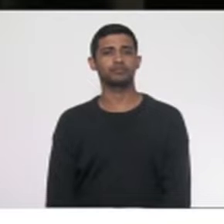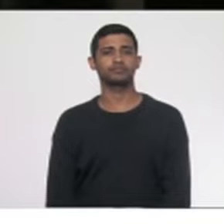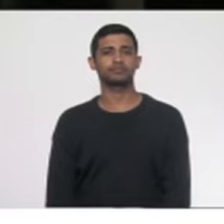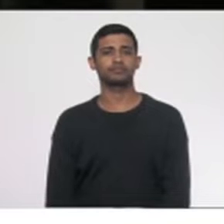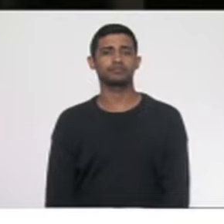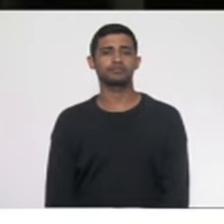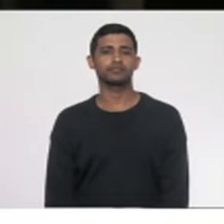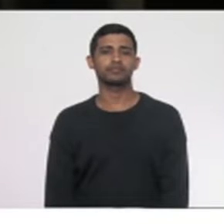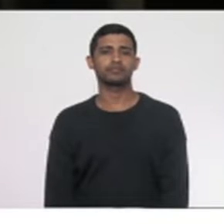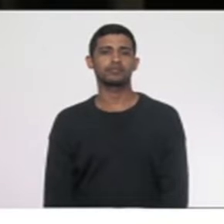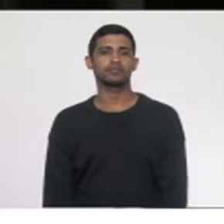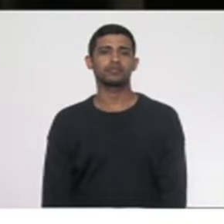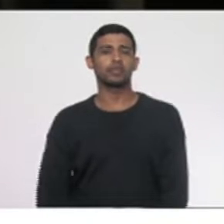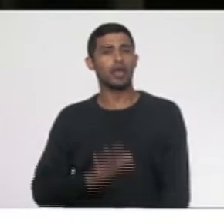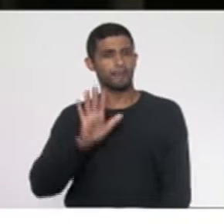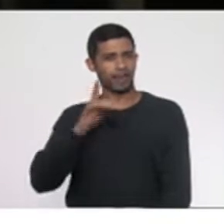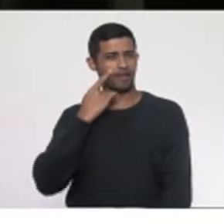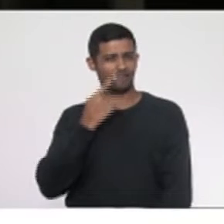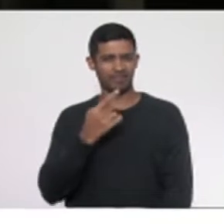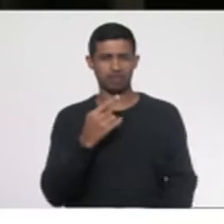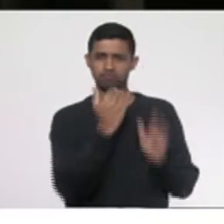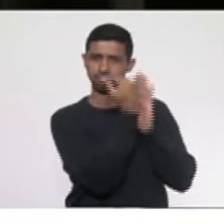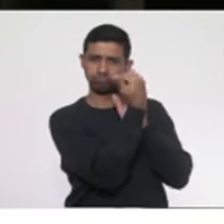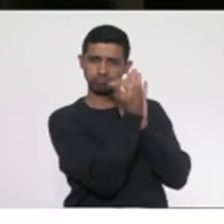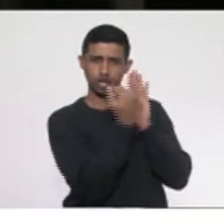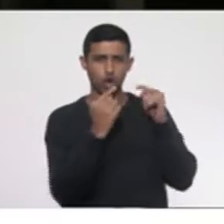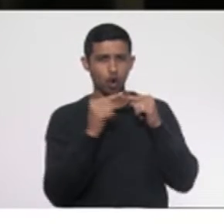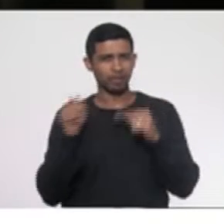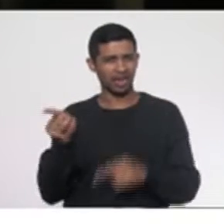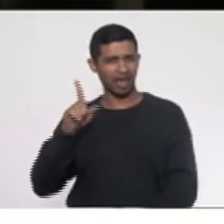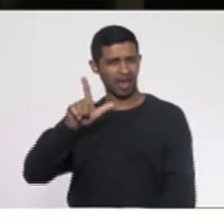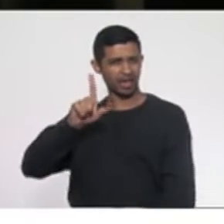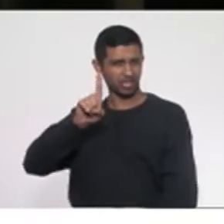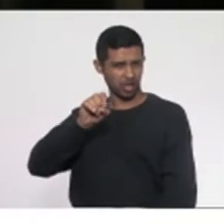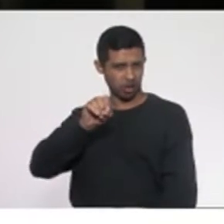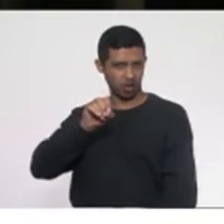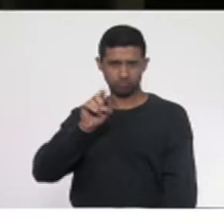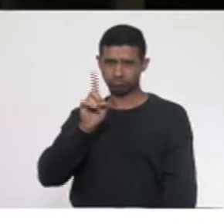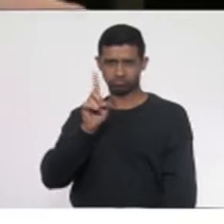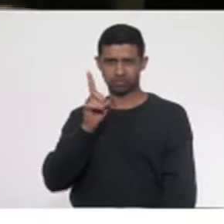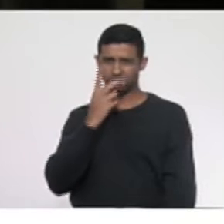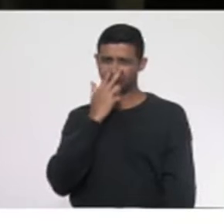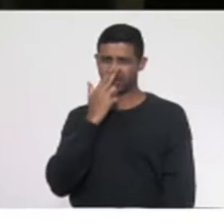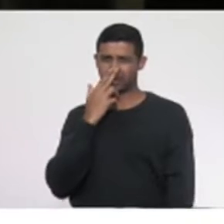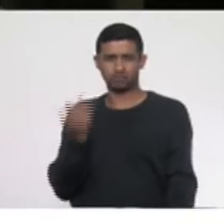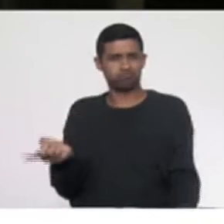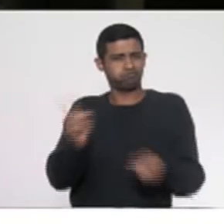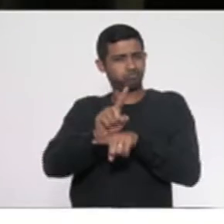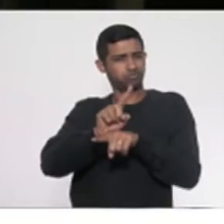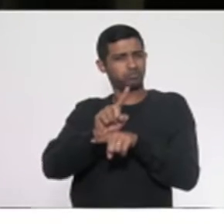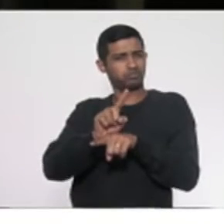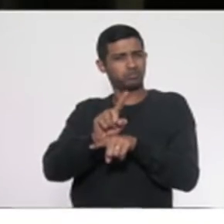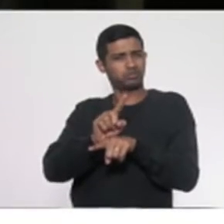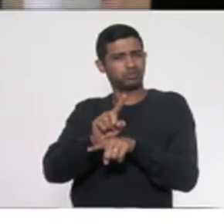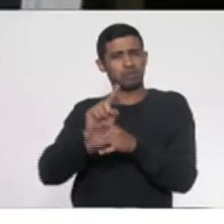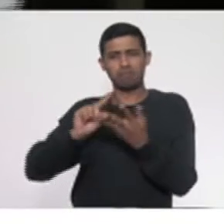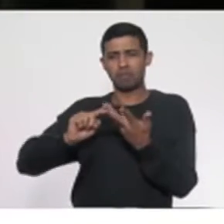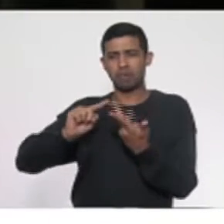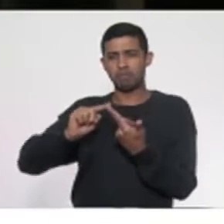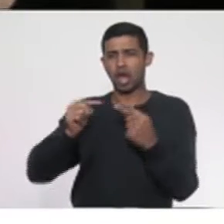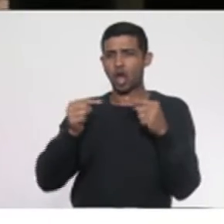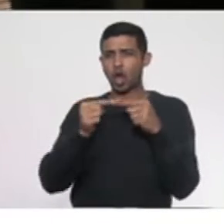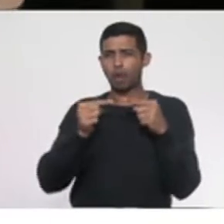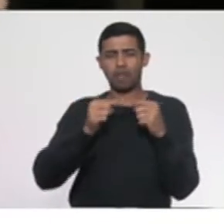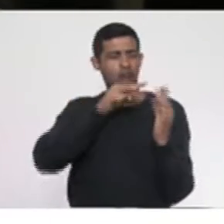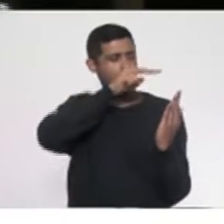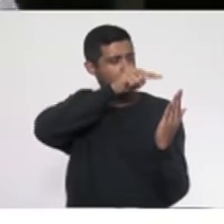Mas isto não é cláusula de LDO. Isso está contrariando o próprio princípio da